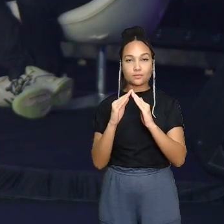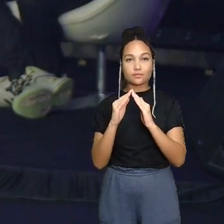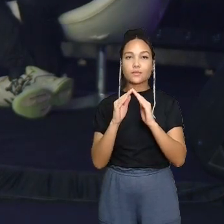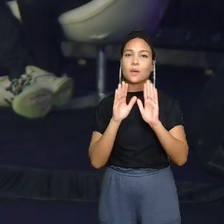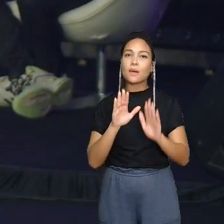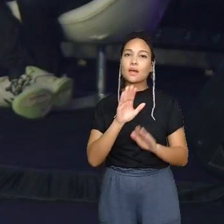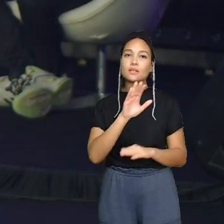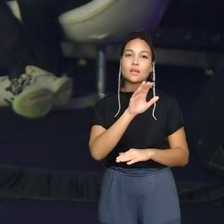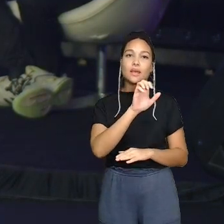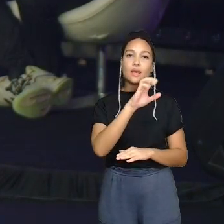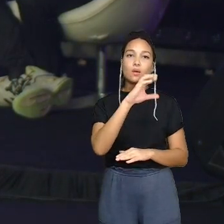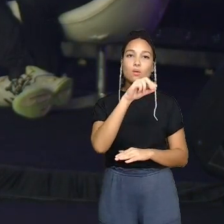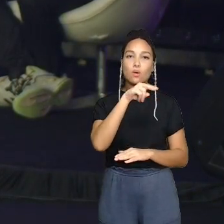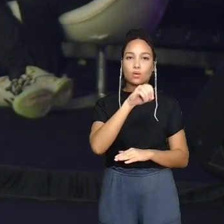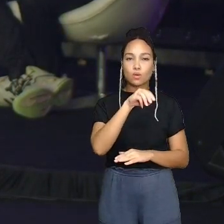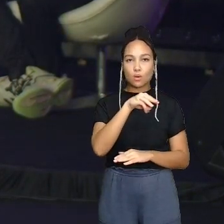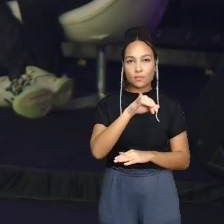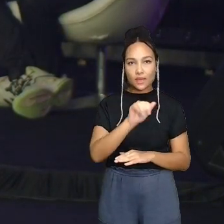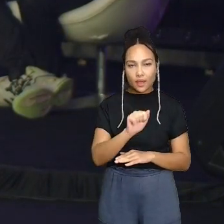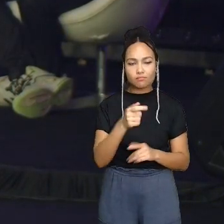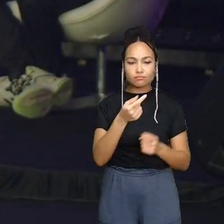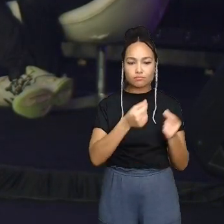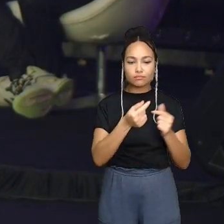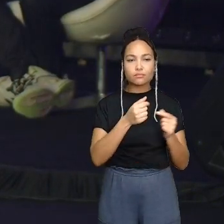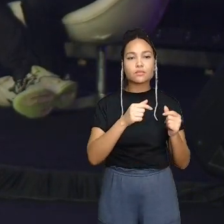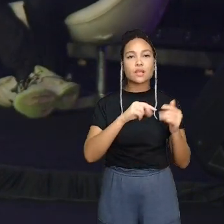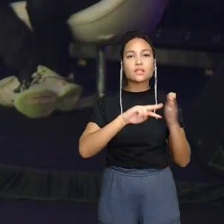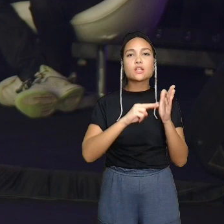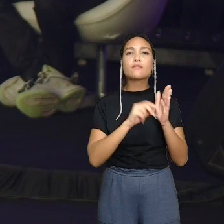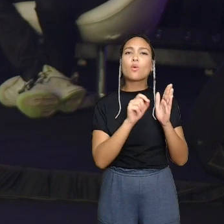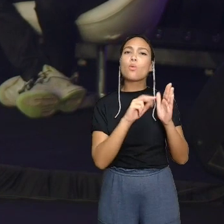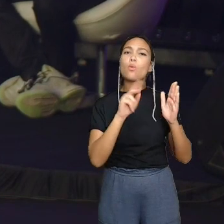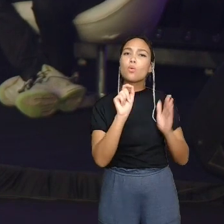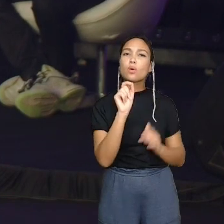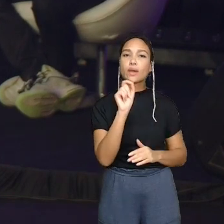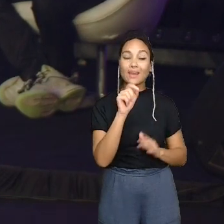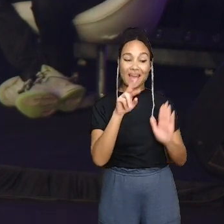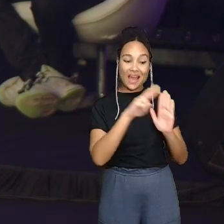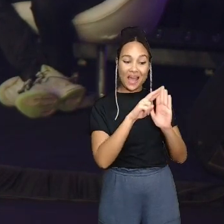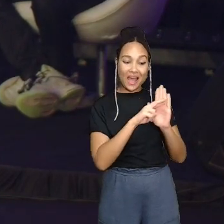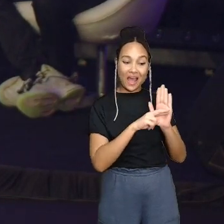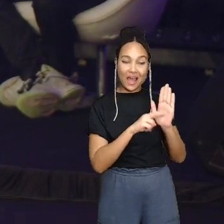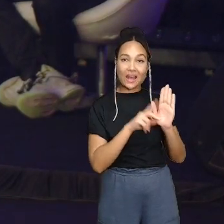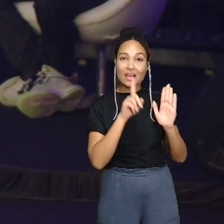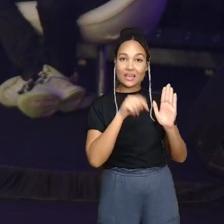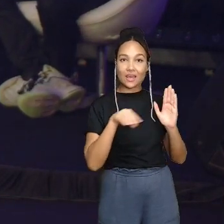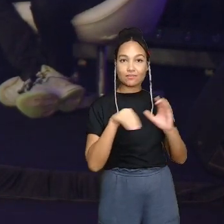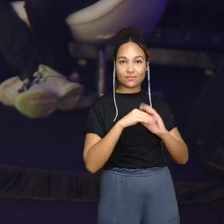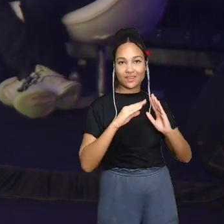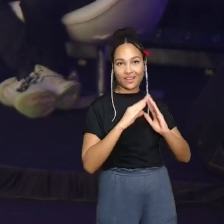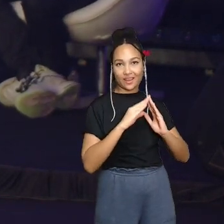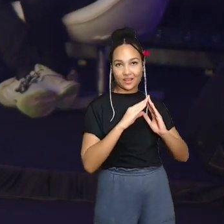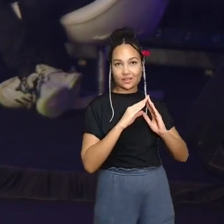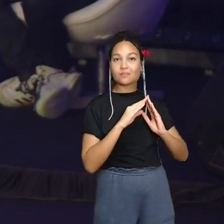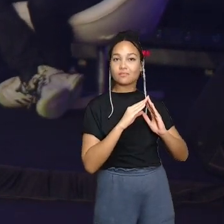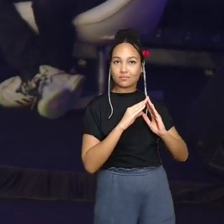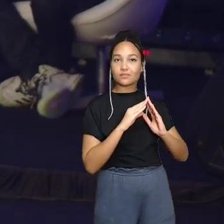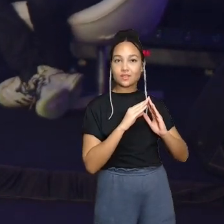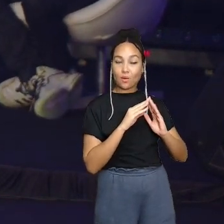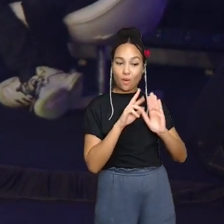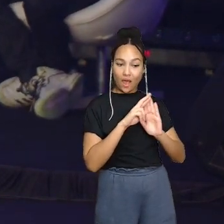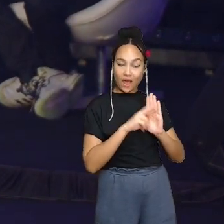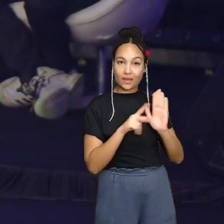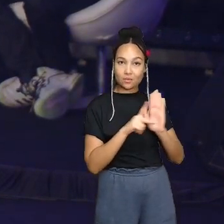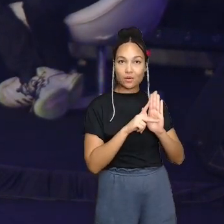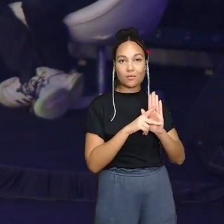economia, ela significa, na etimologia da palavra, as regras que regem a nossa casa. Então, as regras da economia, as regras do